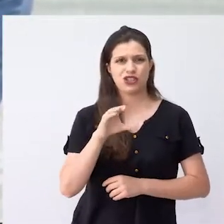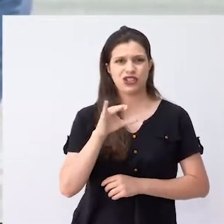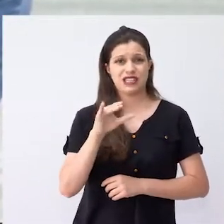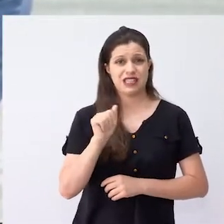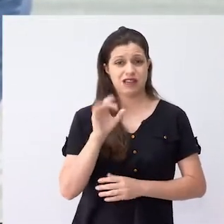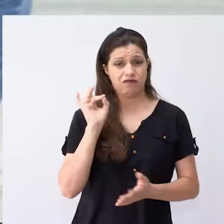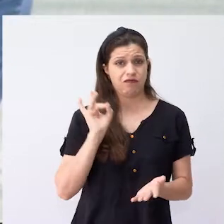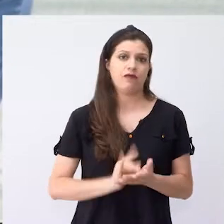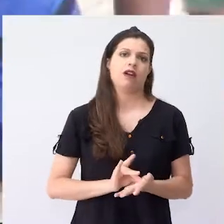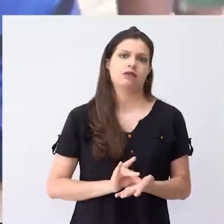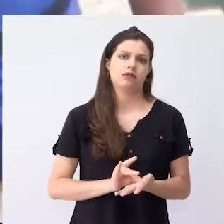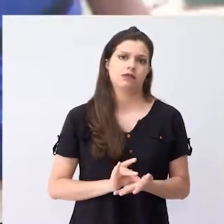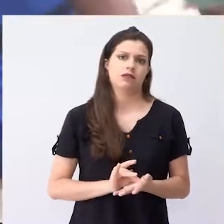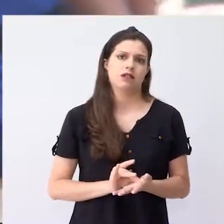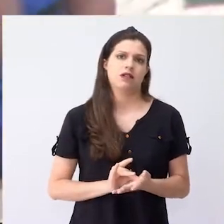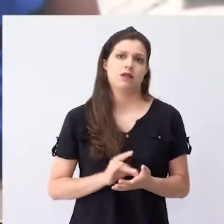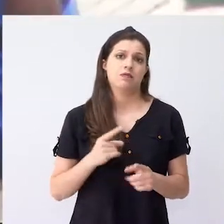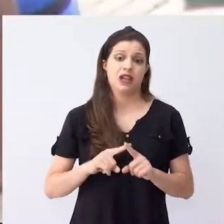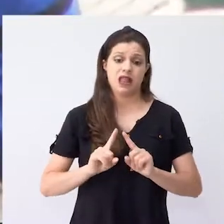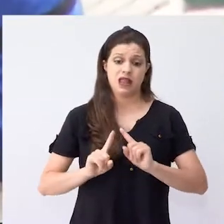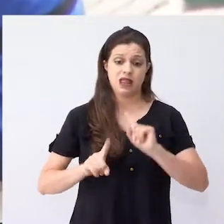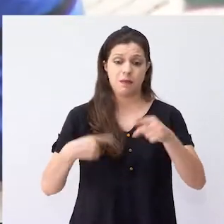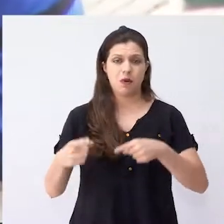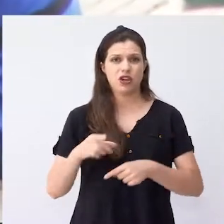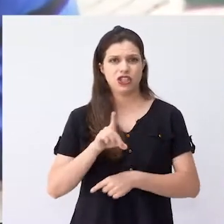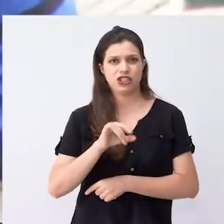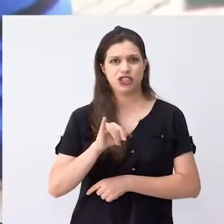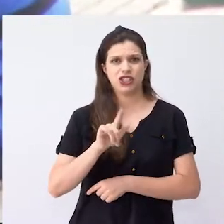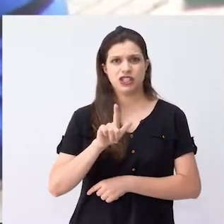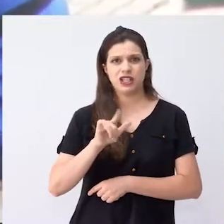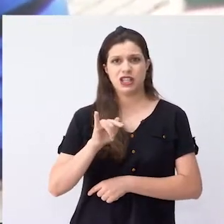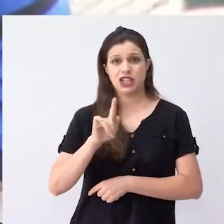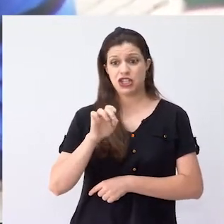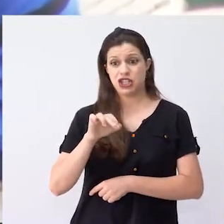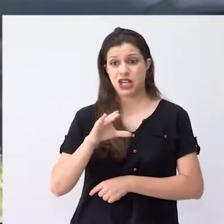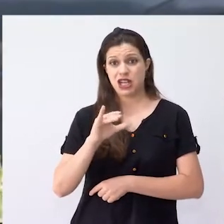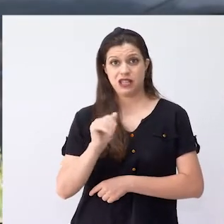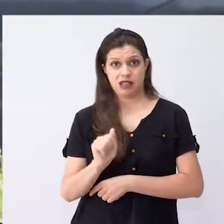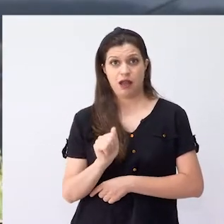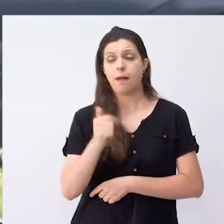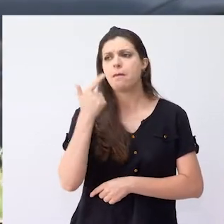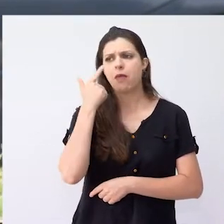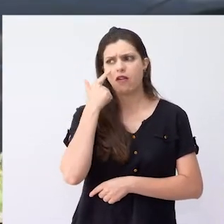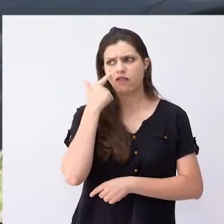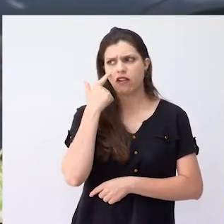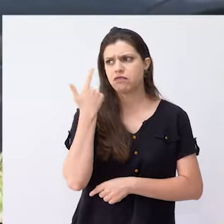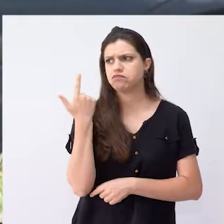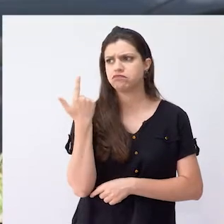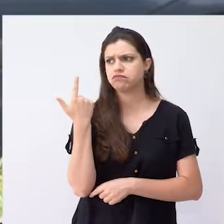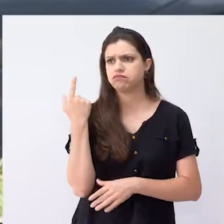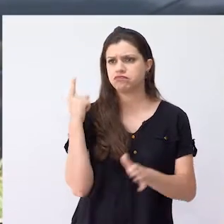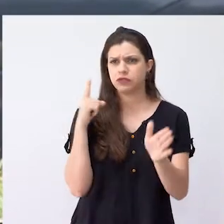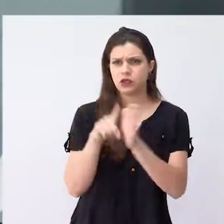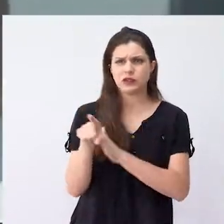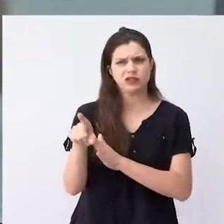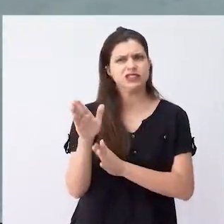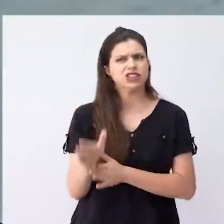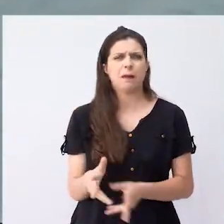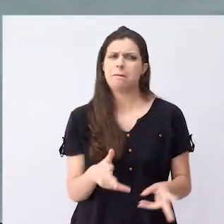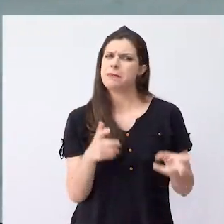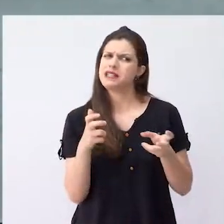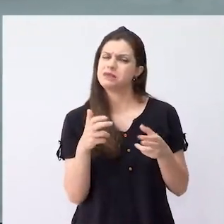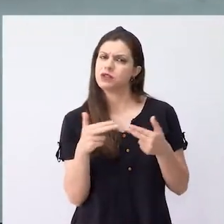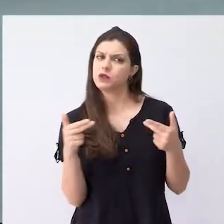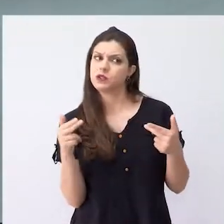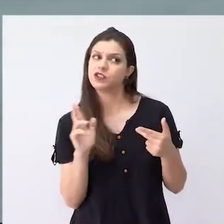Ela dá vazão para diligência. Exatamente. Então, eu queria saber, né, você já participou de algumas diligências, eu imagino, né? Teve alguma situação peculiar